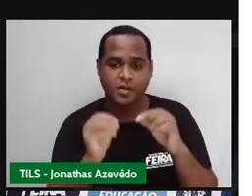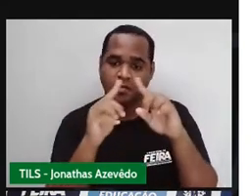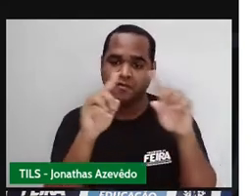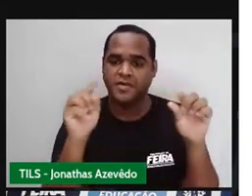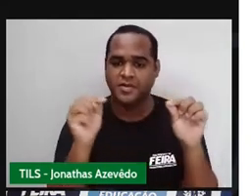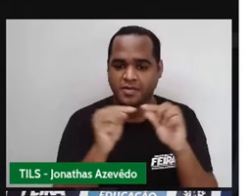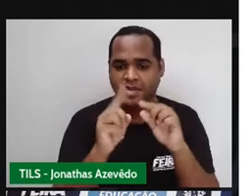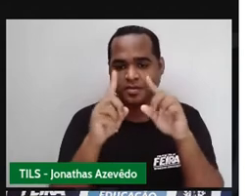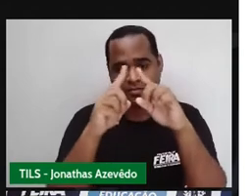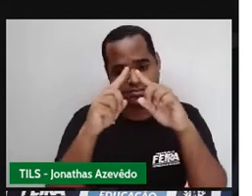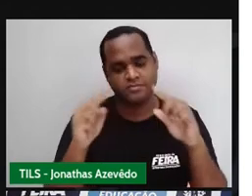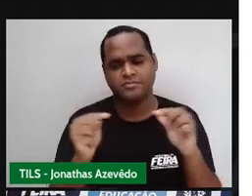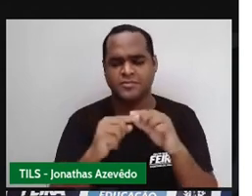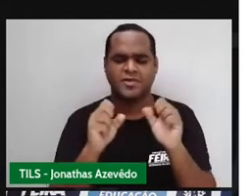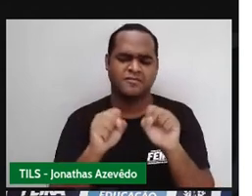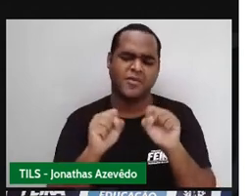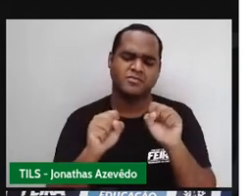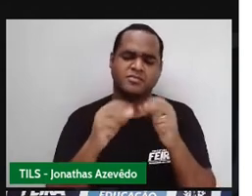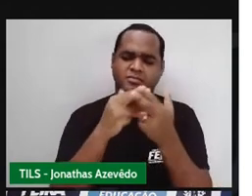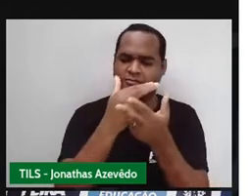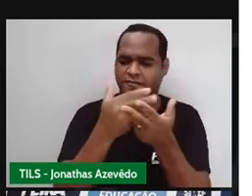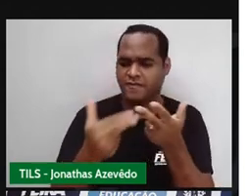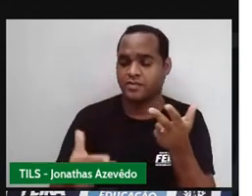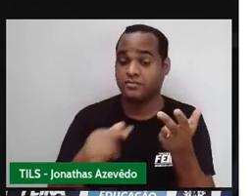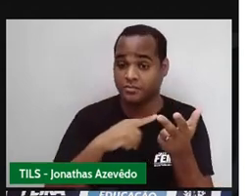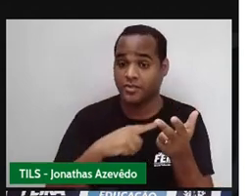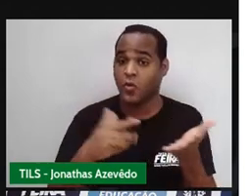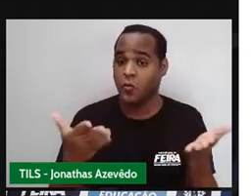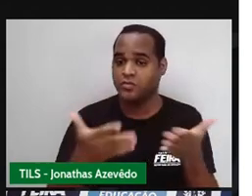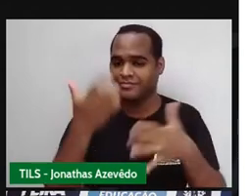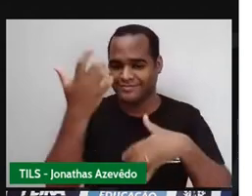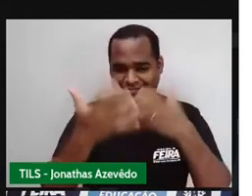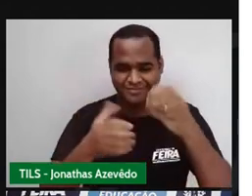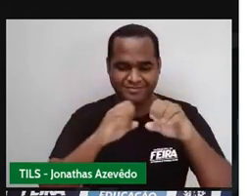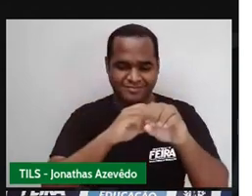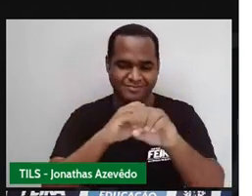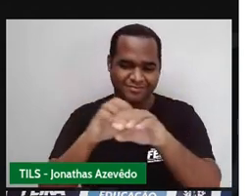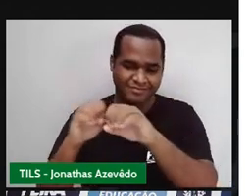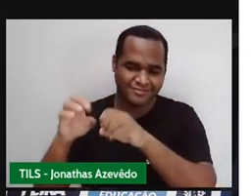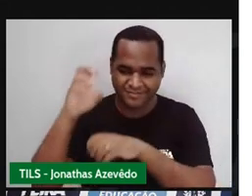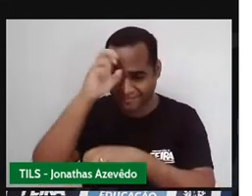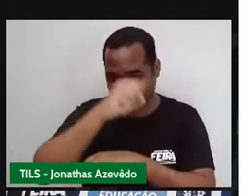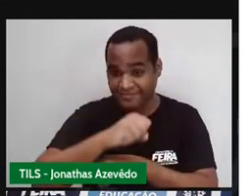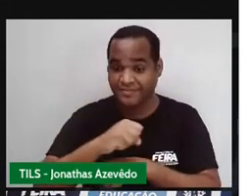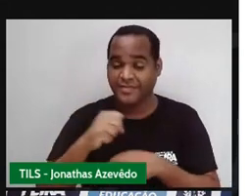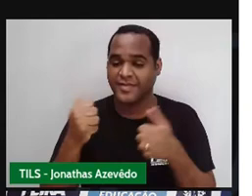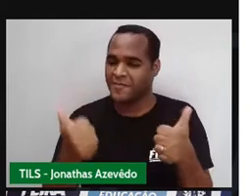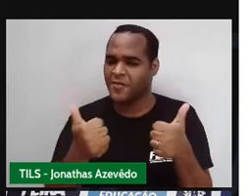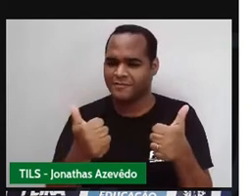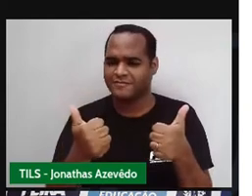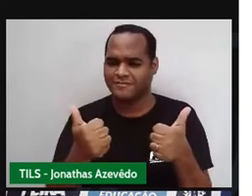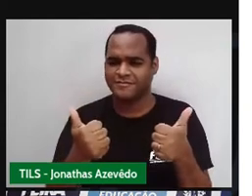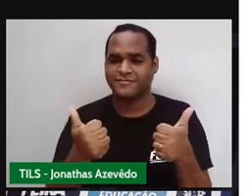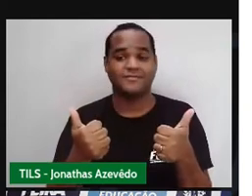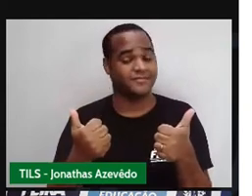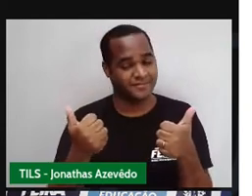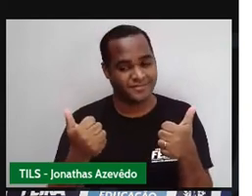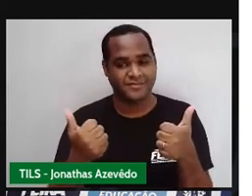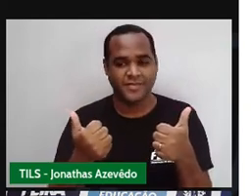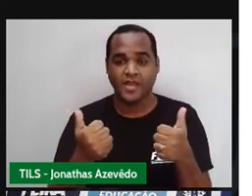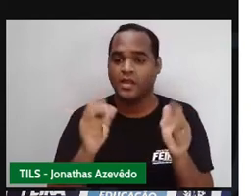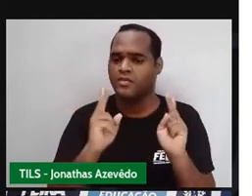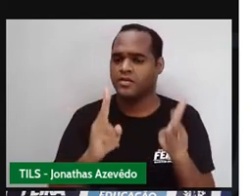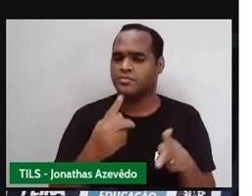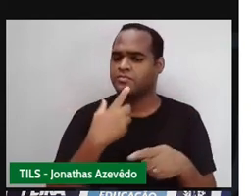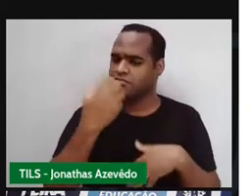quadrados triângulos né esse foi o conteúdo dessa nossa aula tá bom mas assim como eu